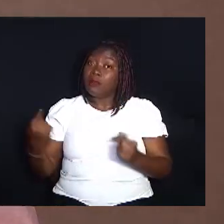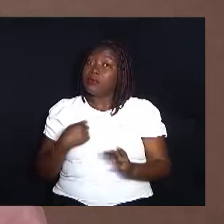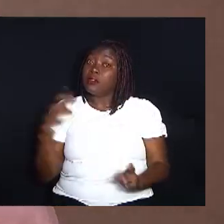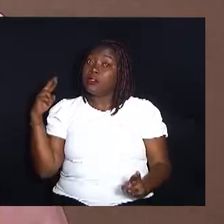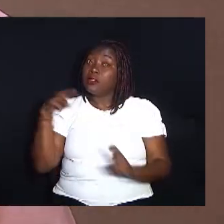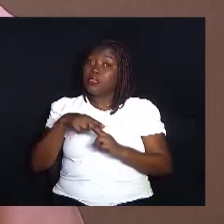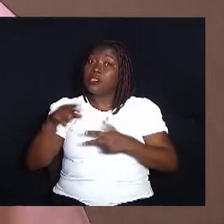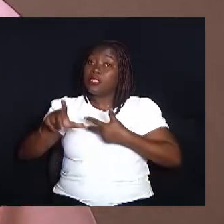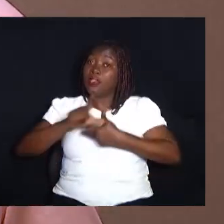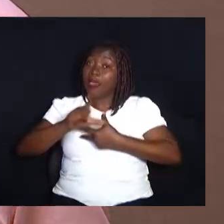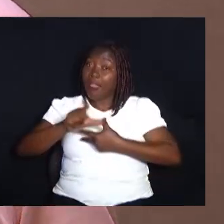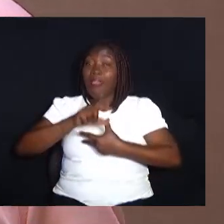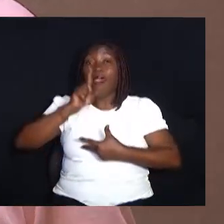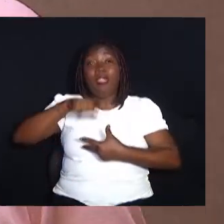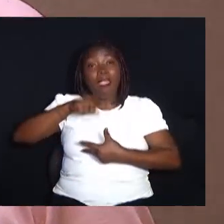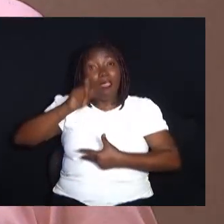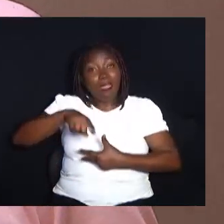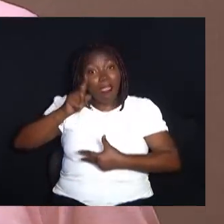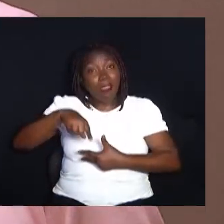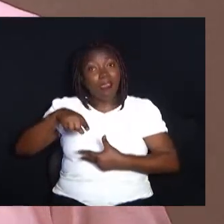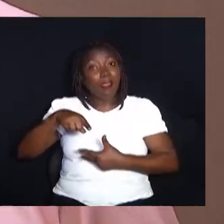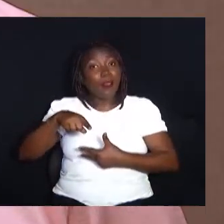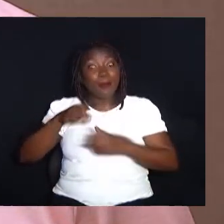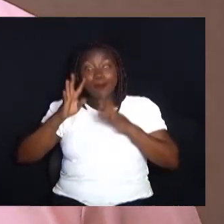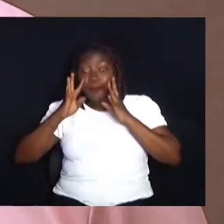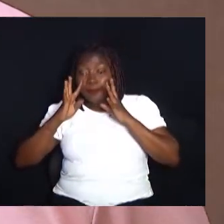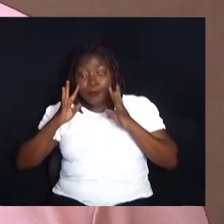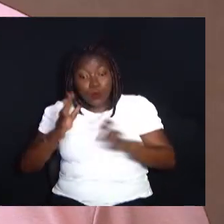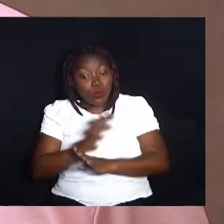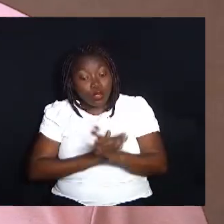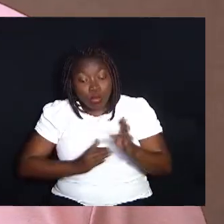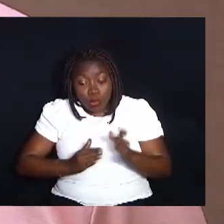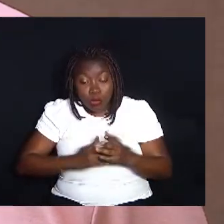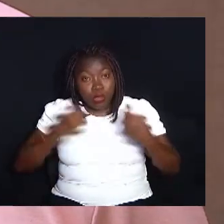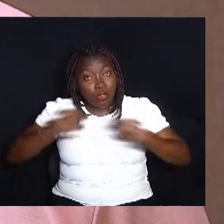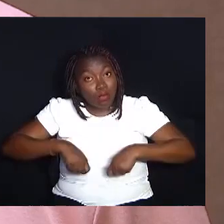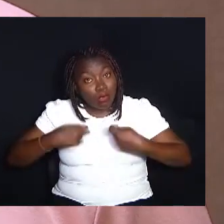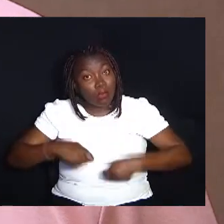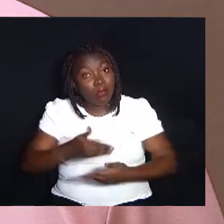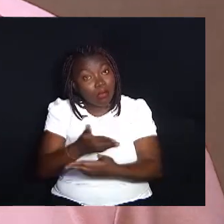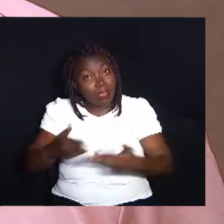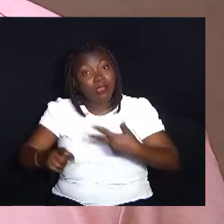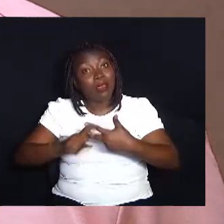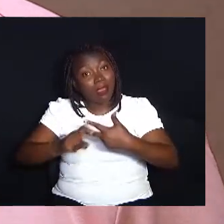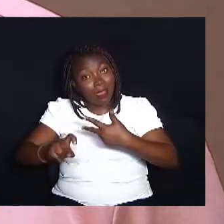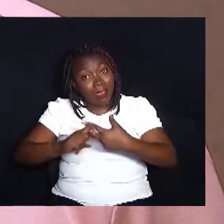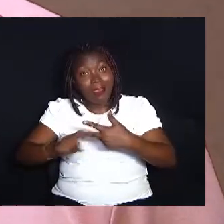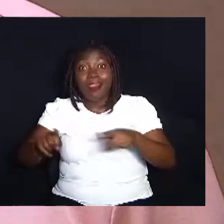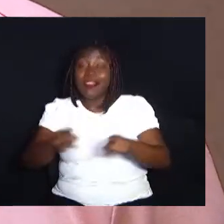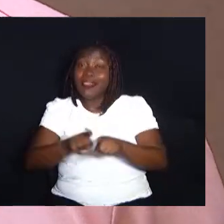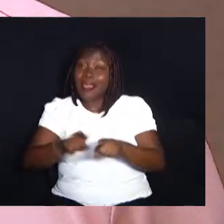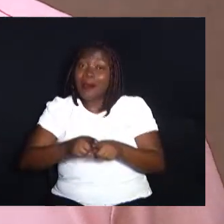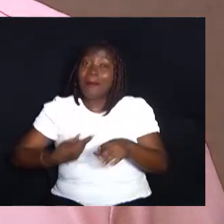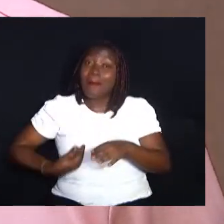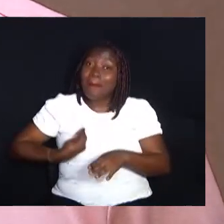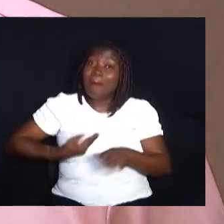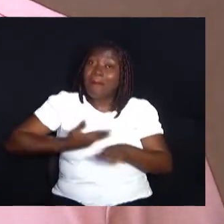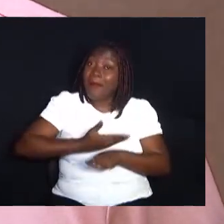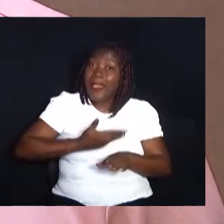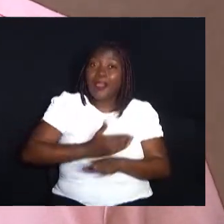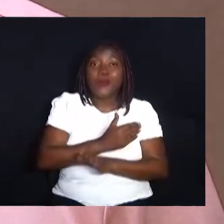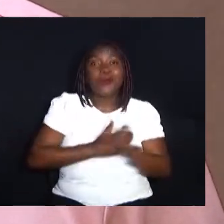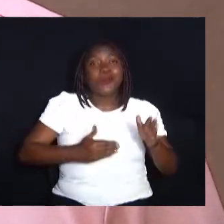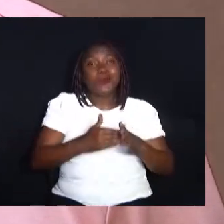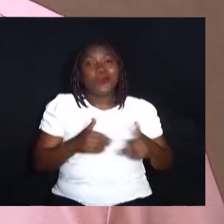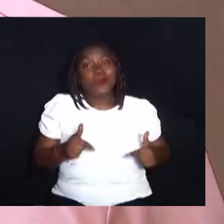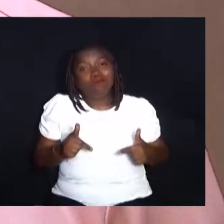importância da gente tá representando legislativo é toda a atenção necessária pro executivo e tá